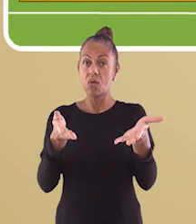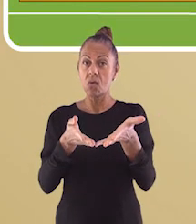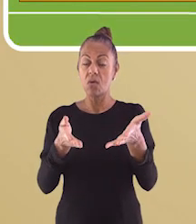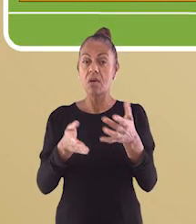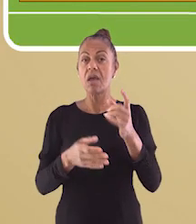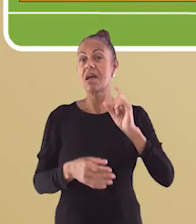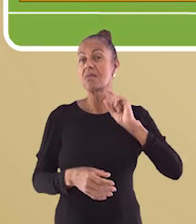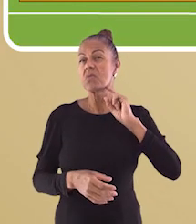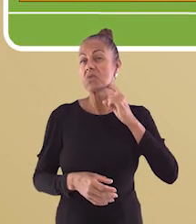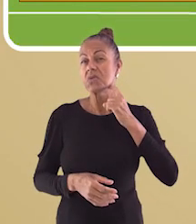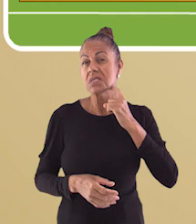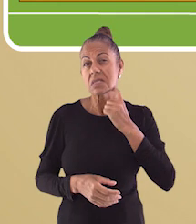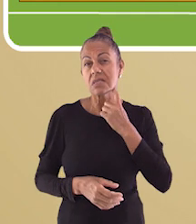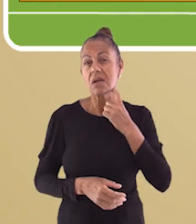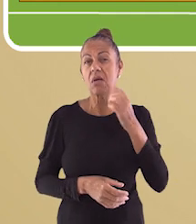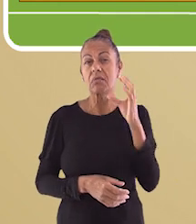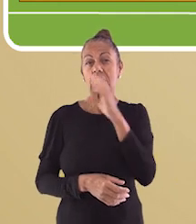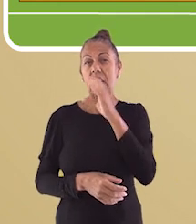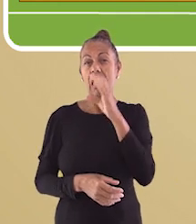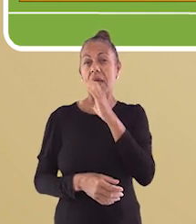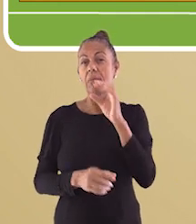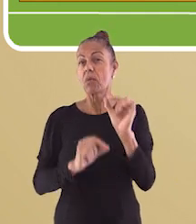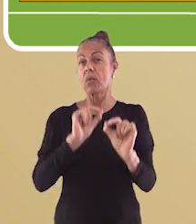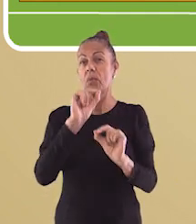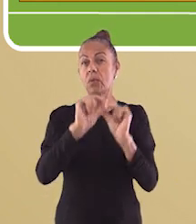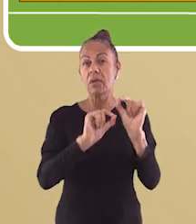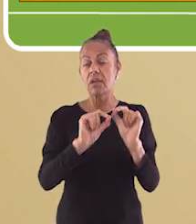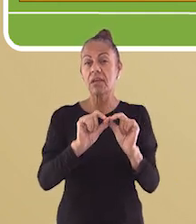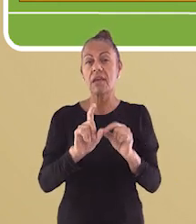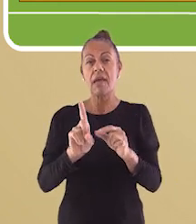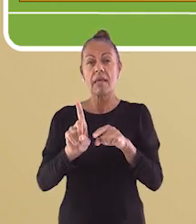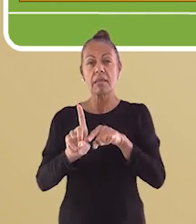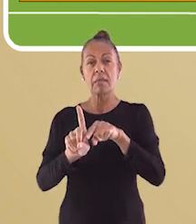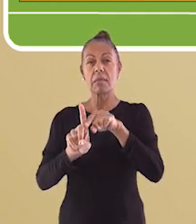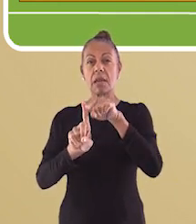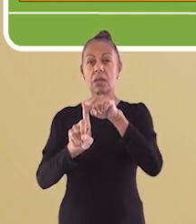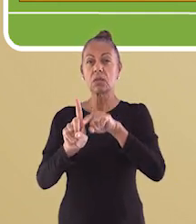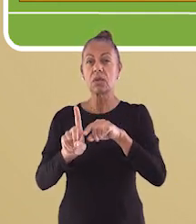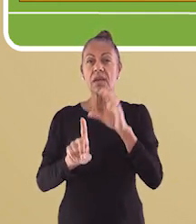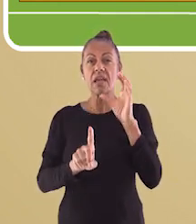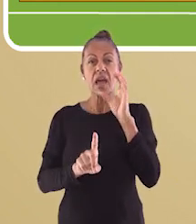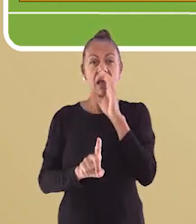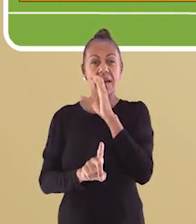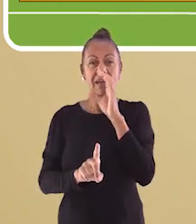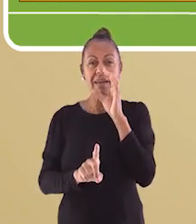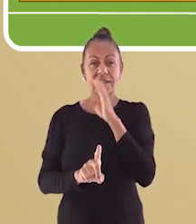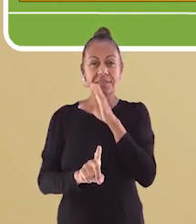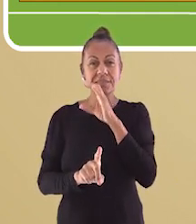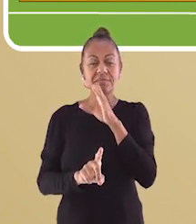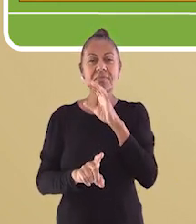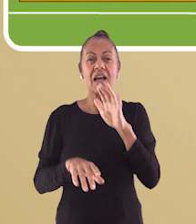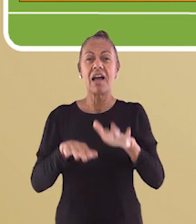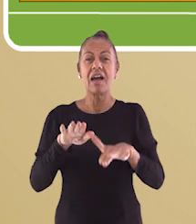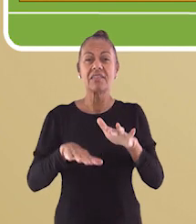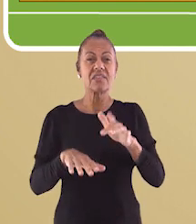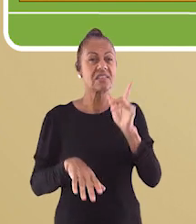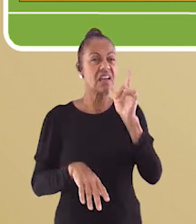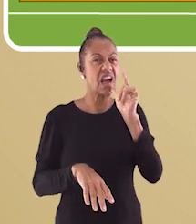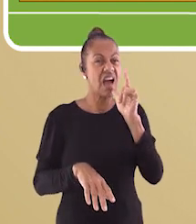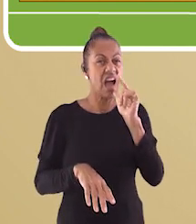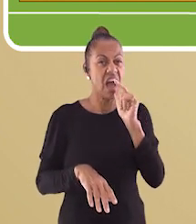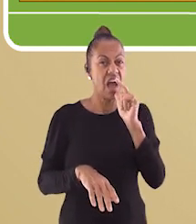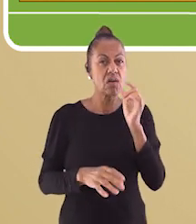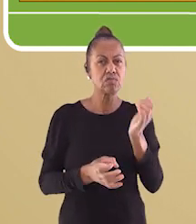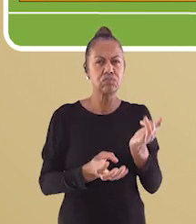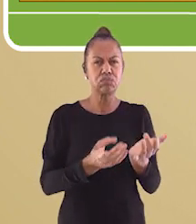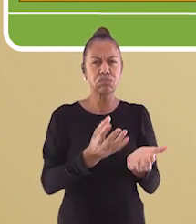térmica, tá? É aquela que ocorre com base nas mudanças de temperatura. Ela ocorre quando Um descarte indevido de água